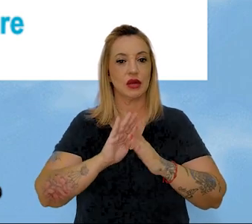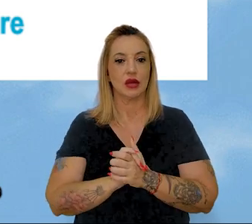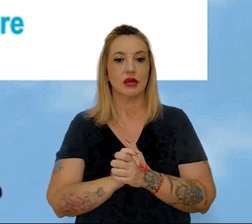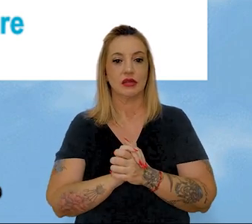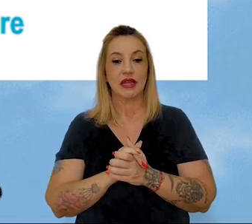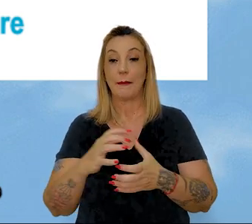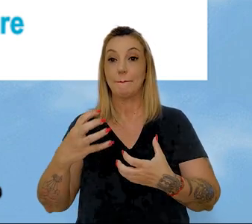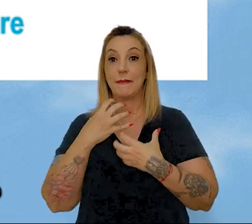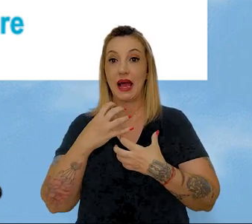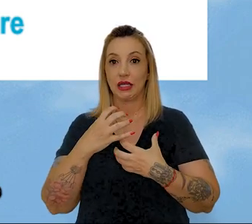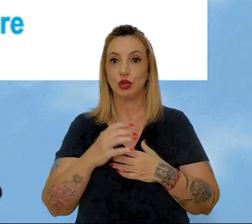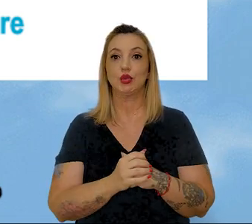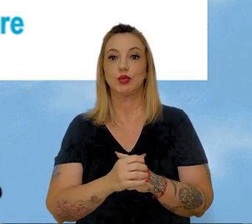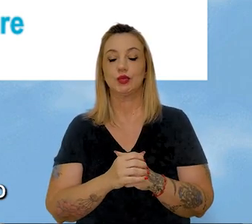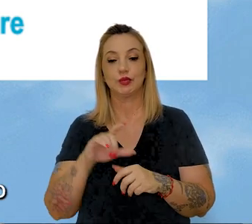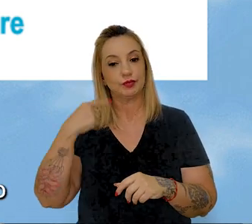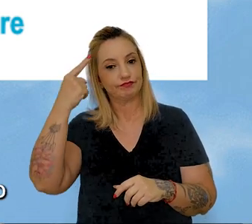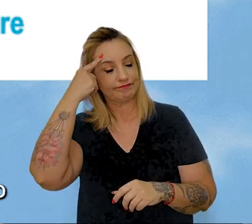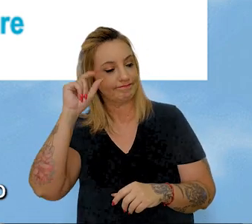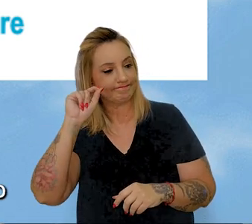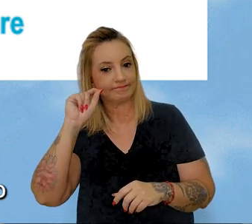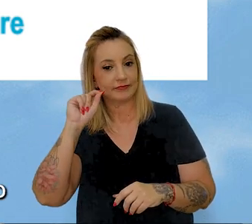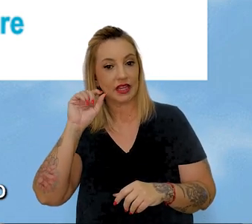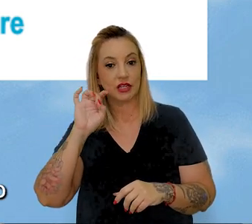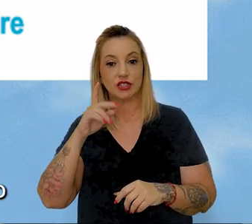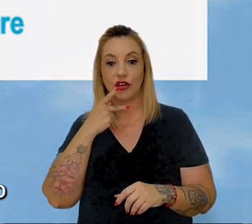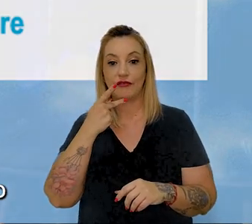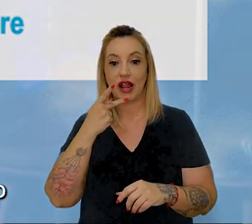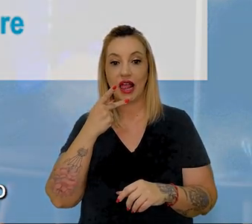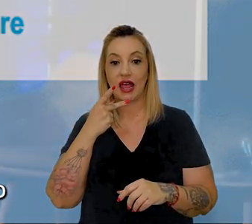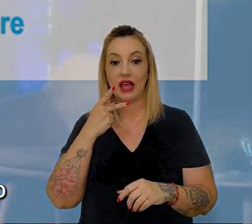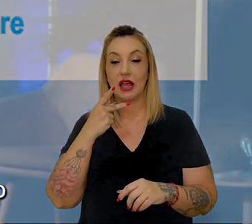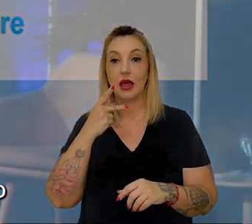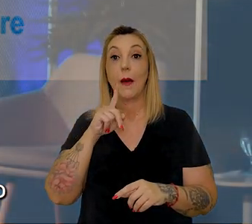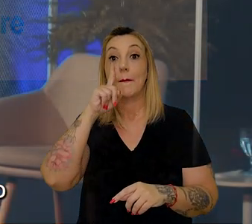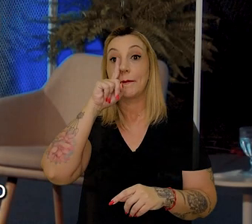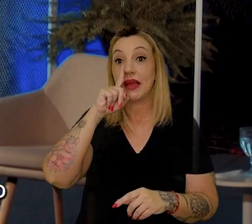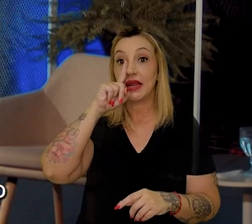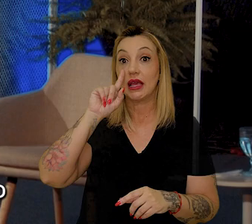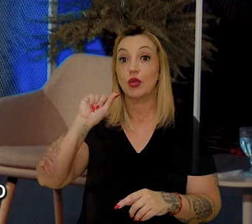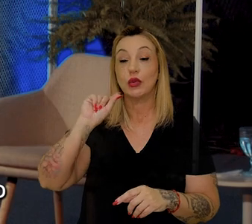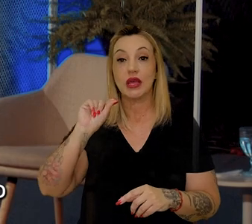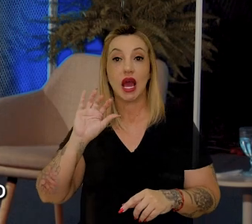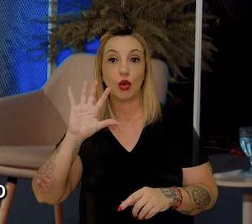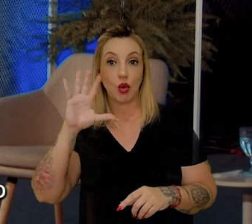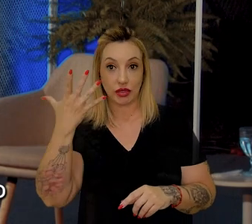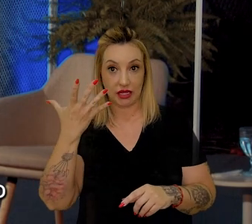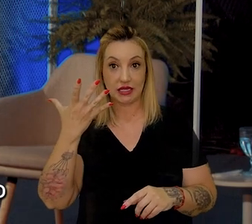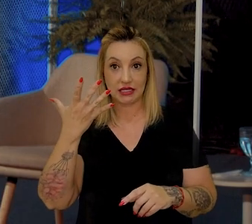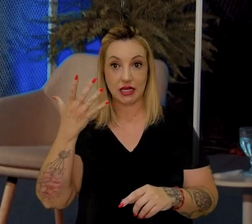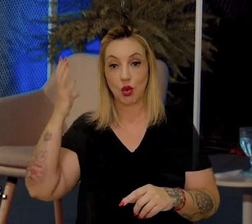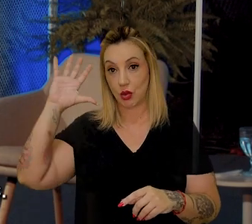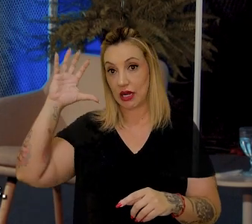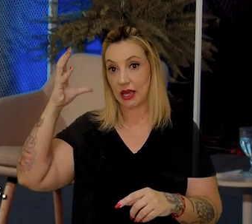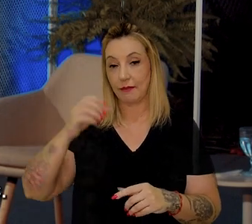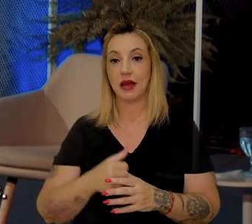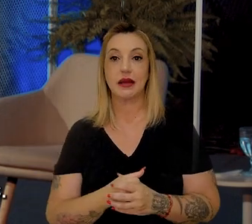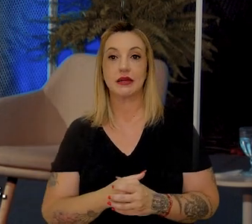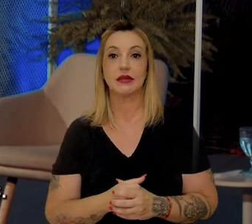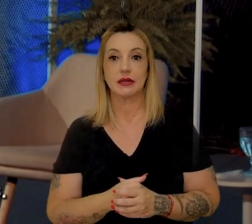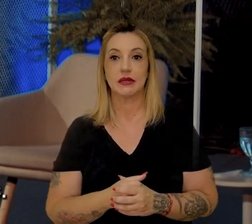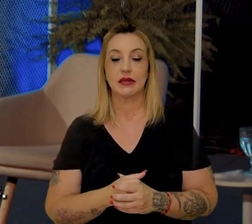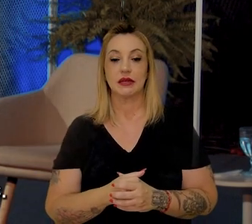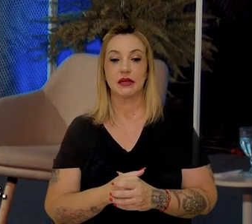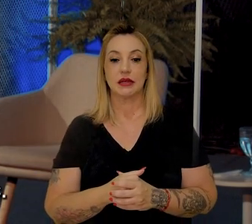impactos a gente deve pensar que a gente não tá só falando na no perigo daquele eh daquele evento né que